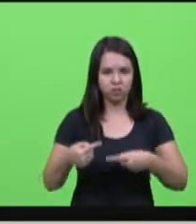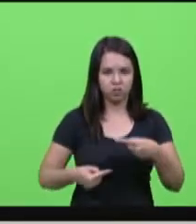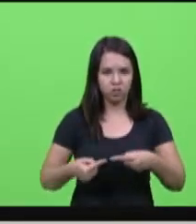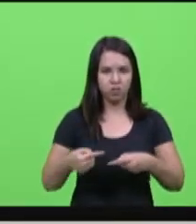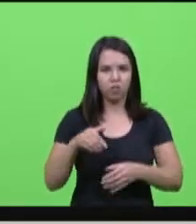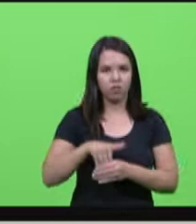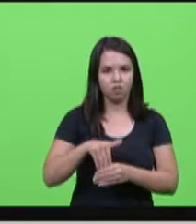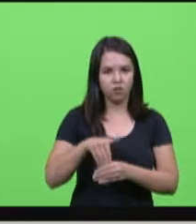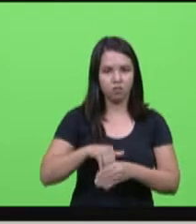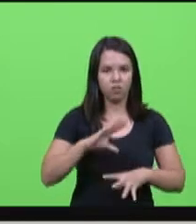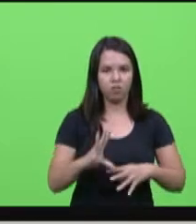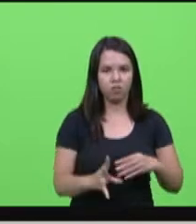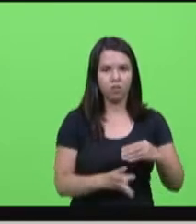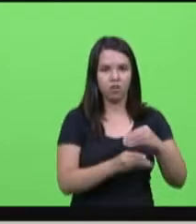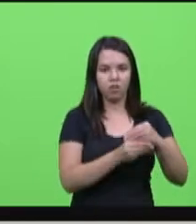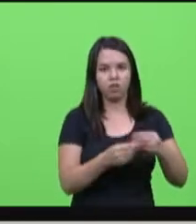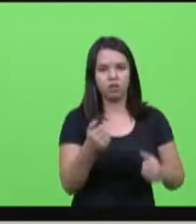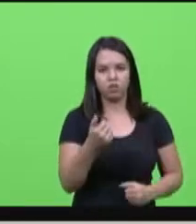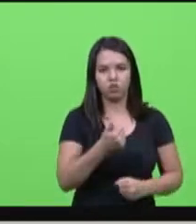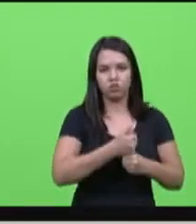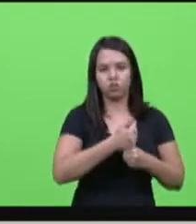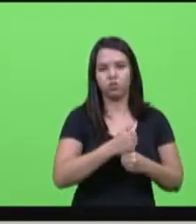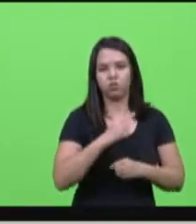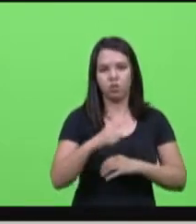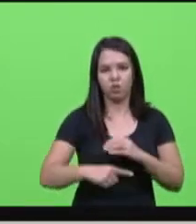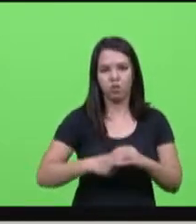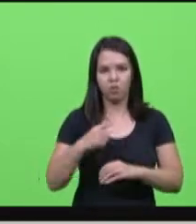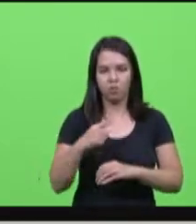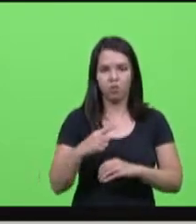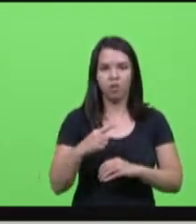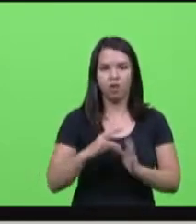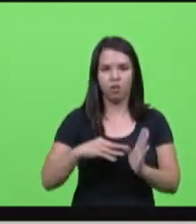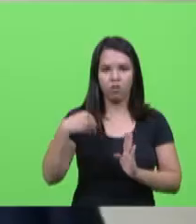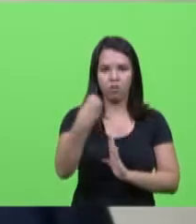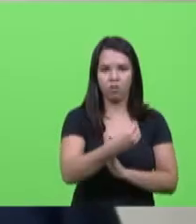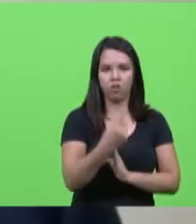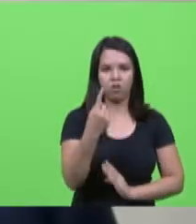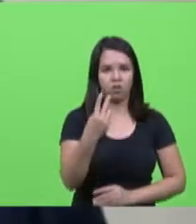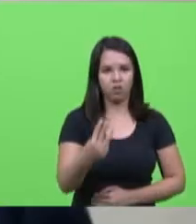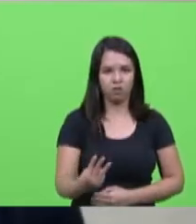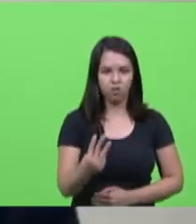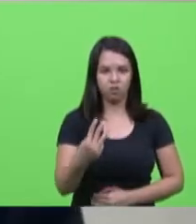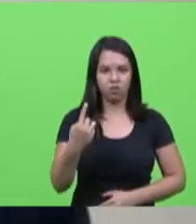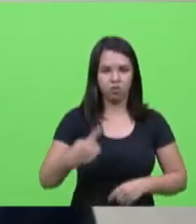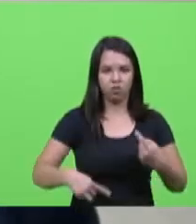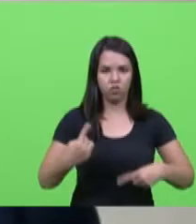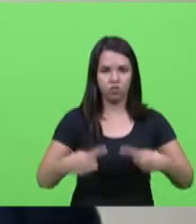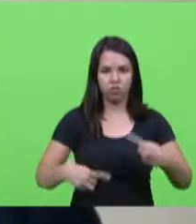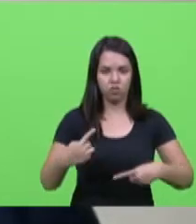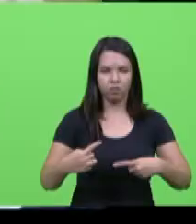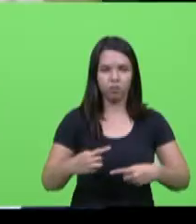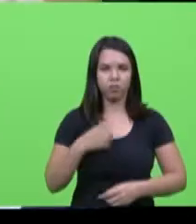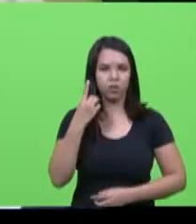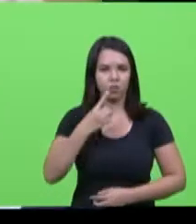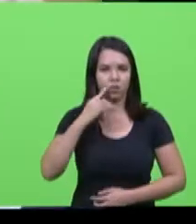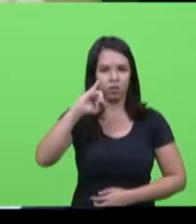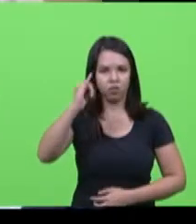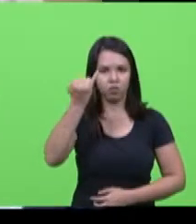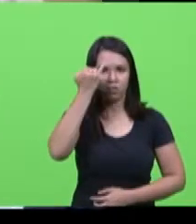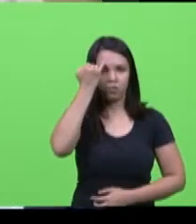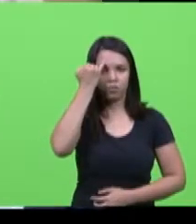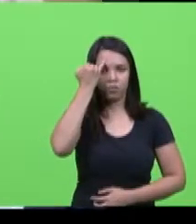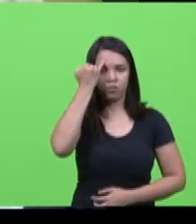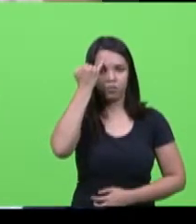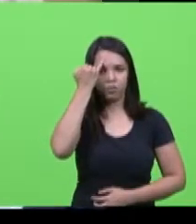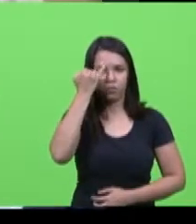emenda substitutiva global de folhas 13. Em discussão. Senhor presidente, deputado Jair Mioto. Tem a palavra para discutir o